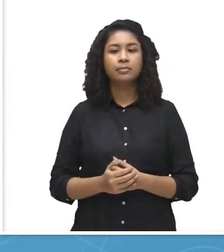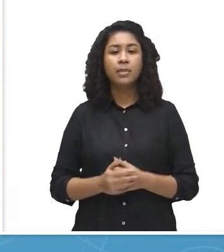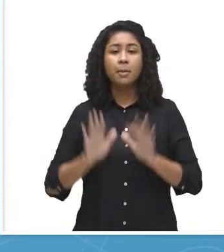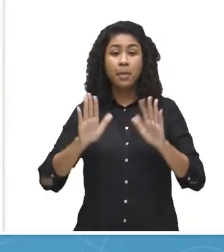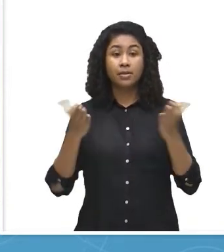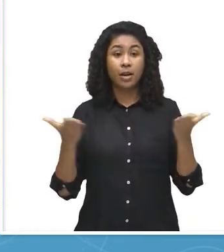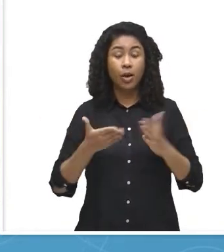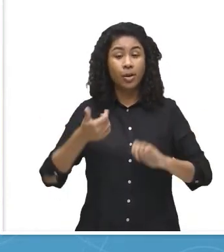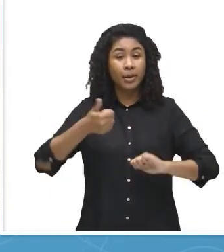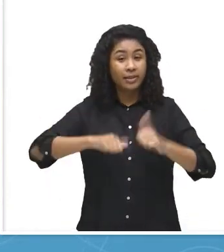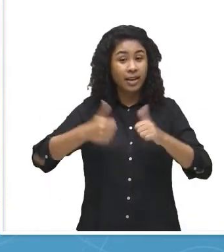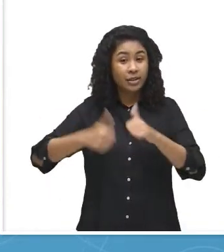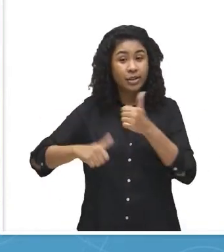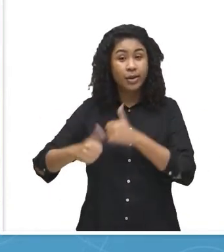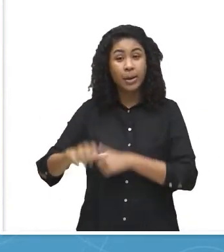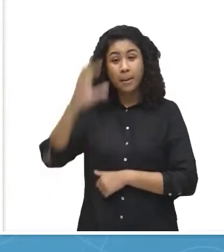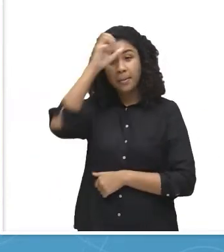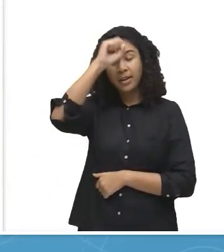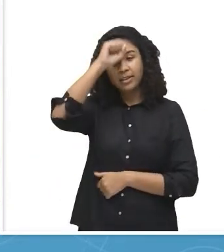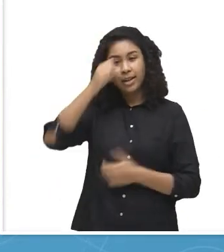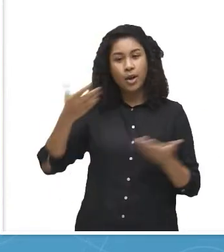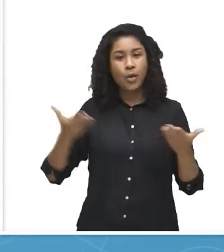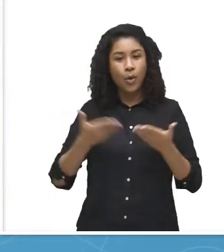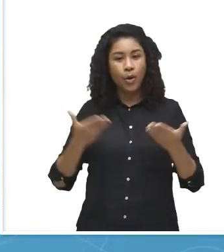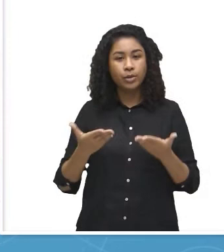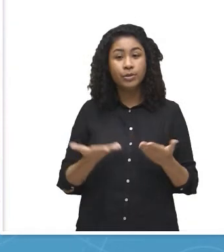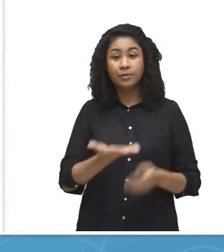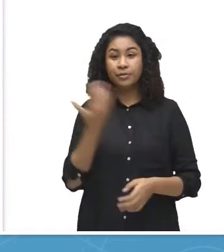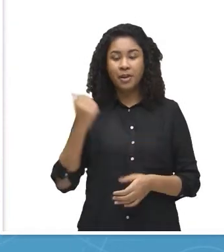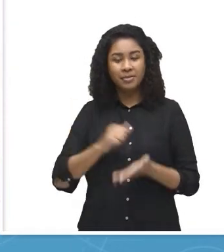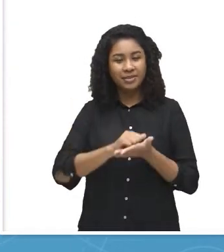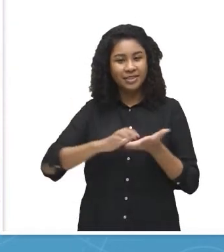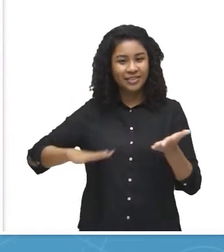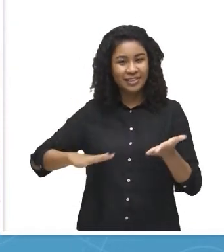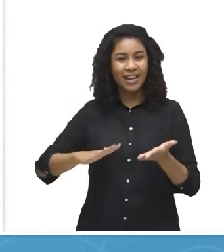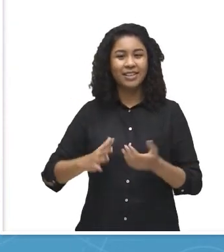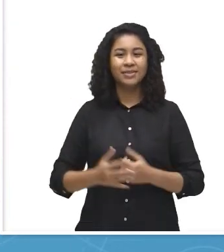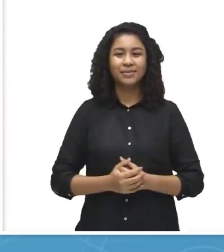aprendeu hoje, vamos para a nossa DLI, para a nossa dinâmica local interativa.